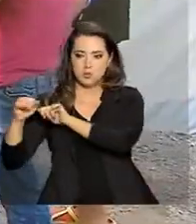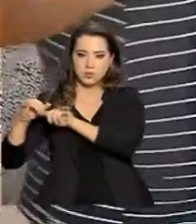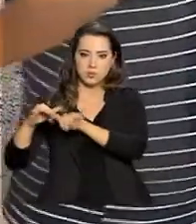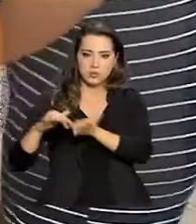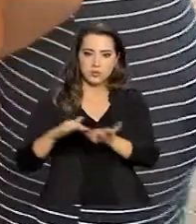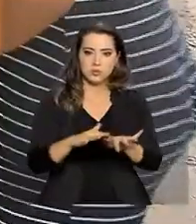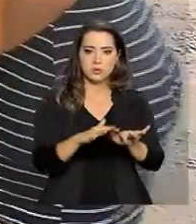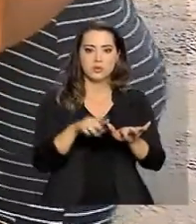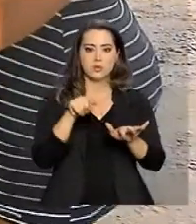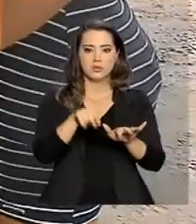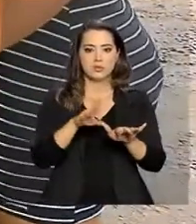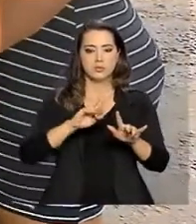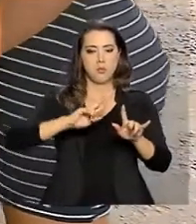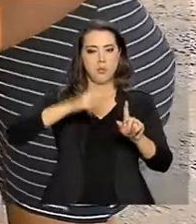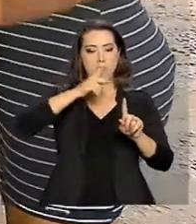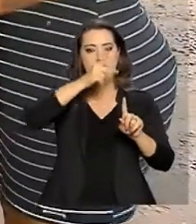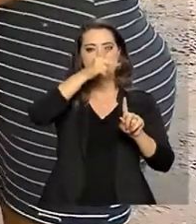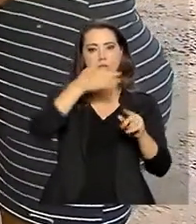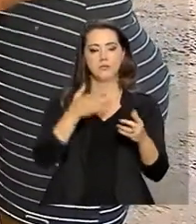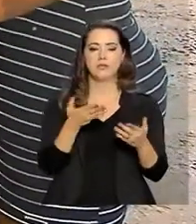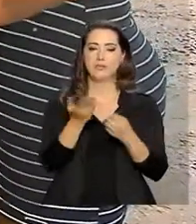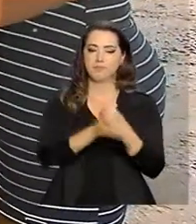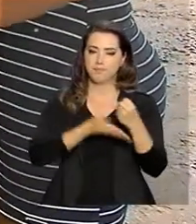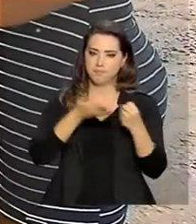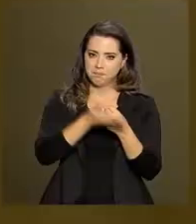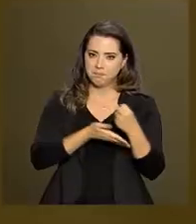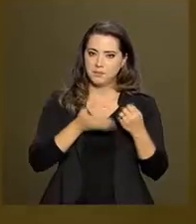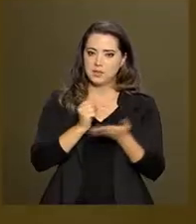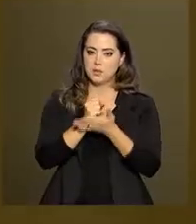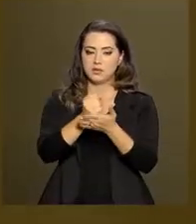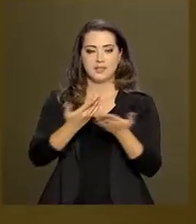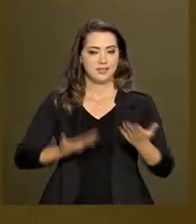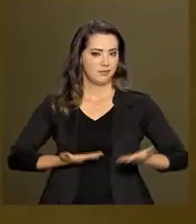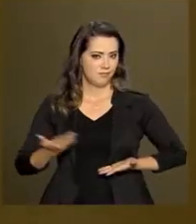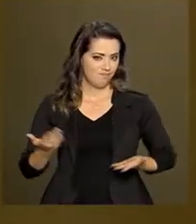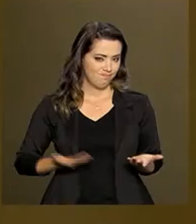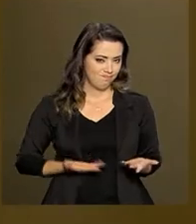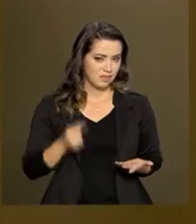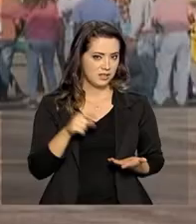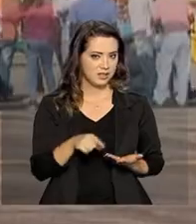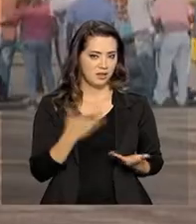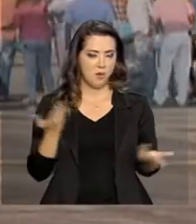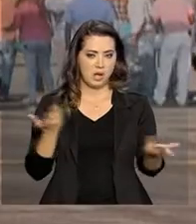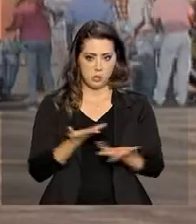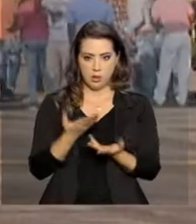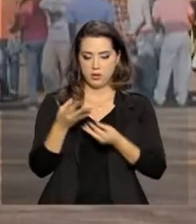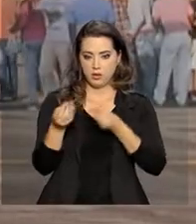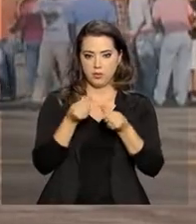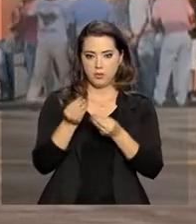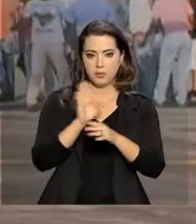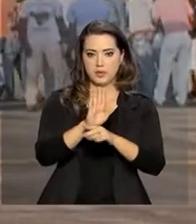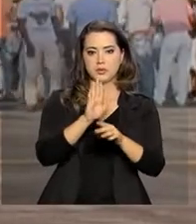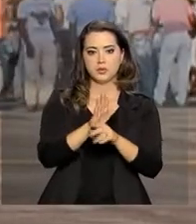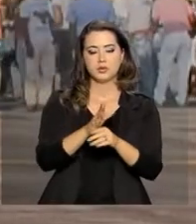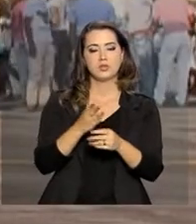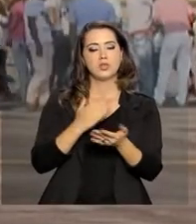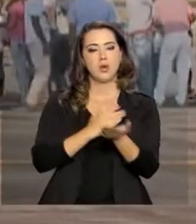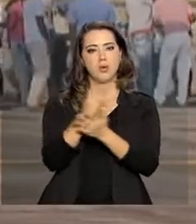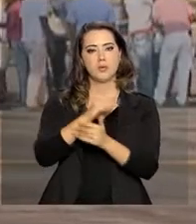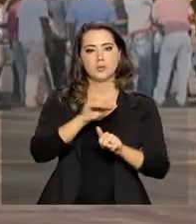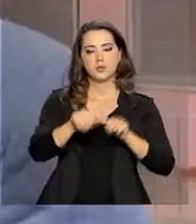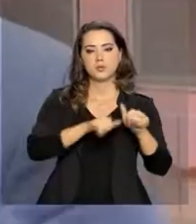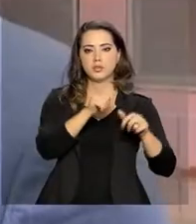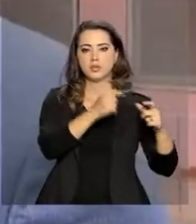venezuelanos criou uma sobrecarga nos serviços básicos da região. Para reduzir esta sobrecarga, o governo federal começou a